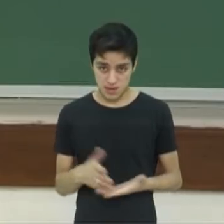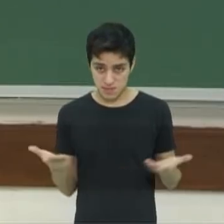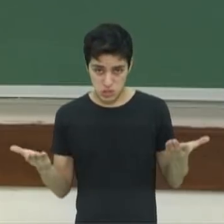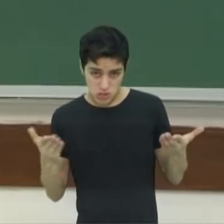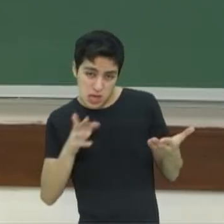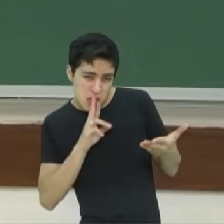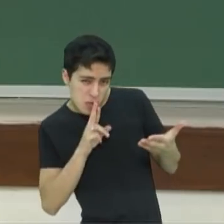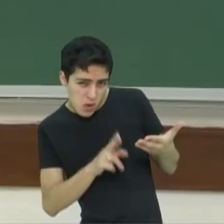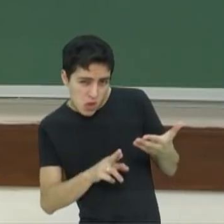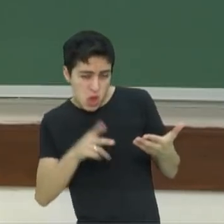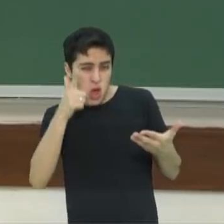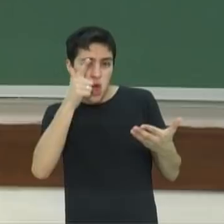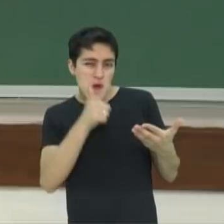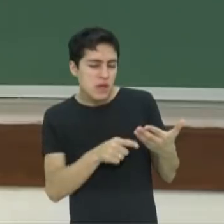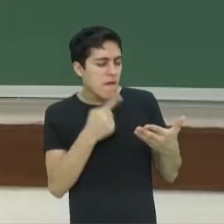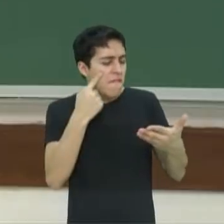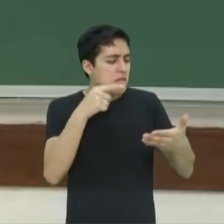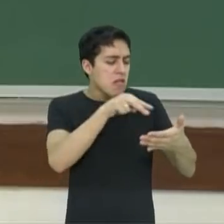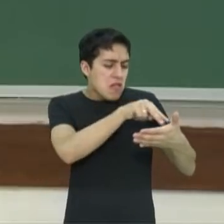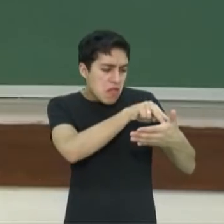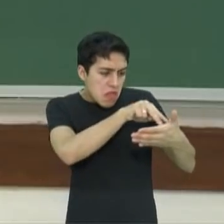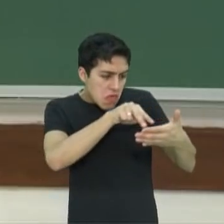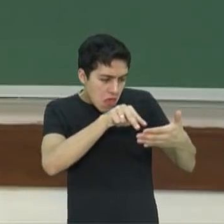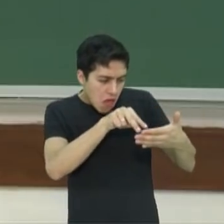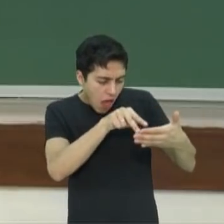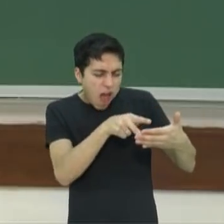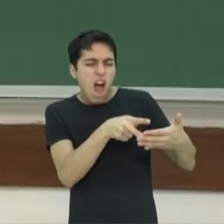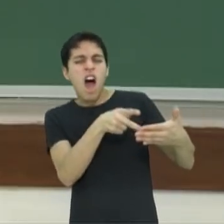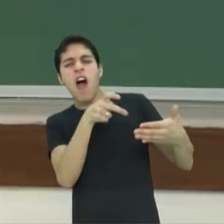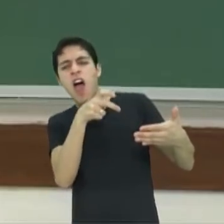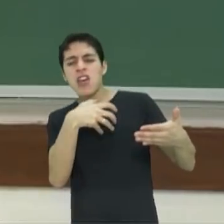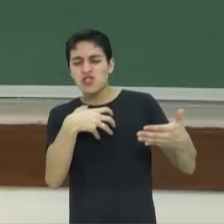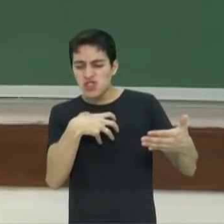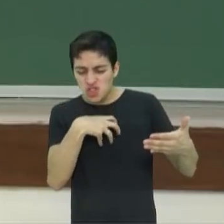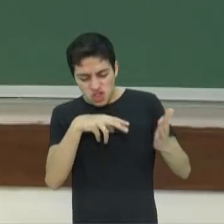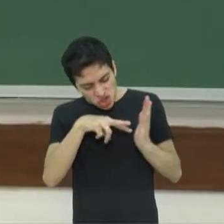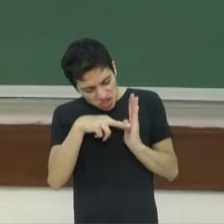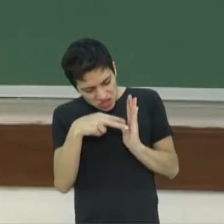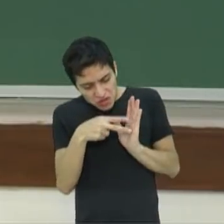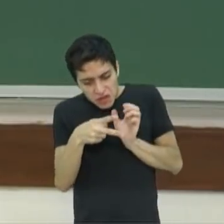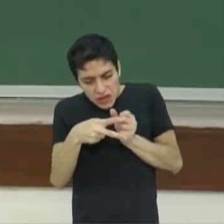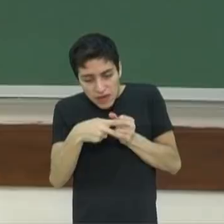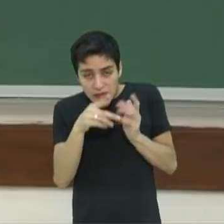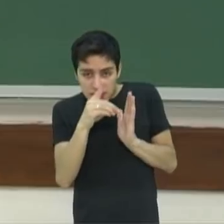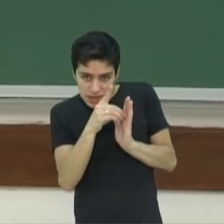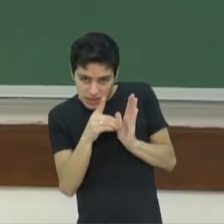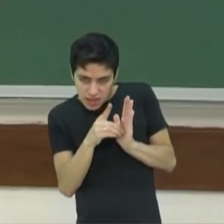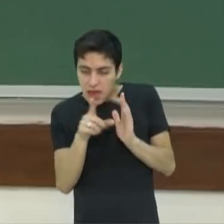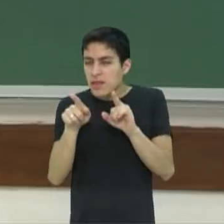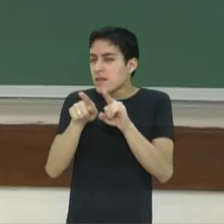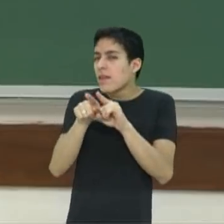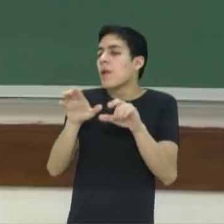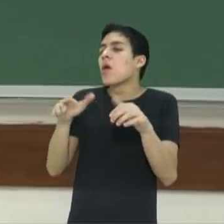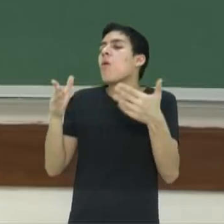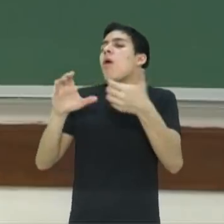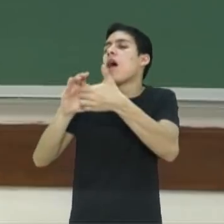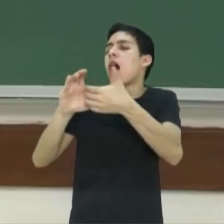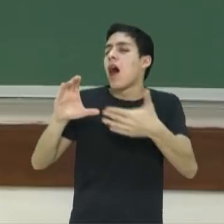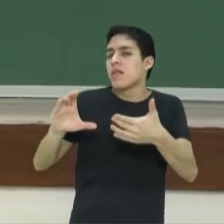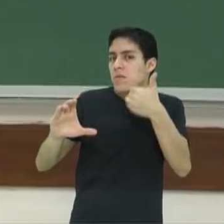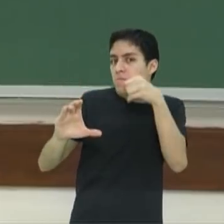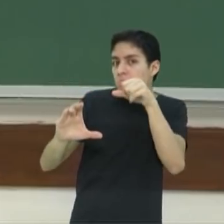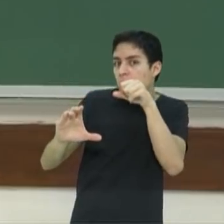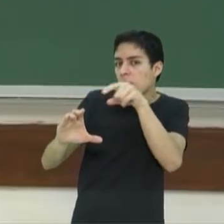Respondeu? Conseguiu identificar o sentido do verbo decretar e alguma característica da mãe a respeito desse trecho, desse contexto?